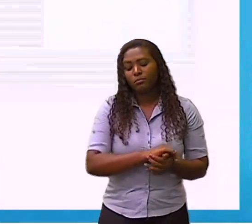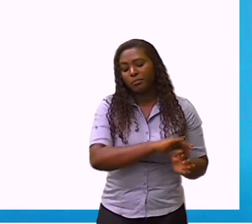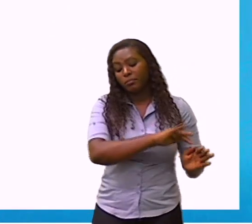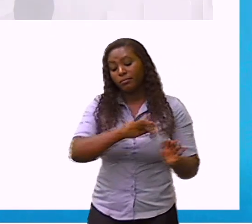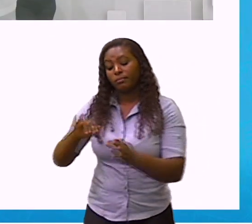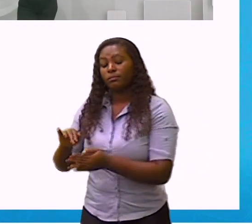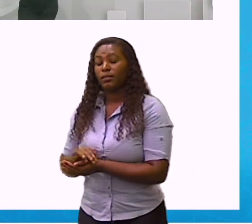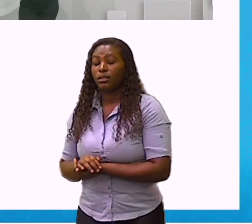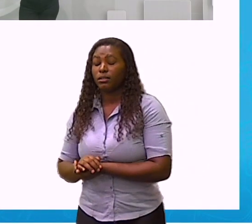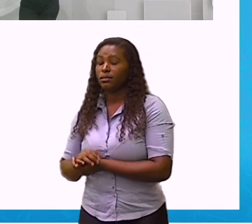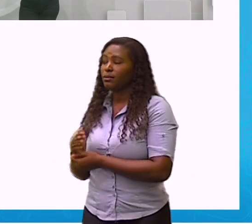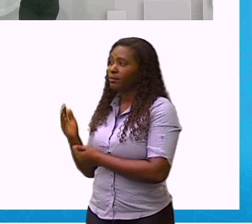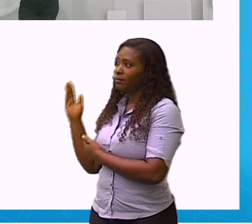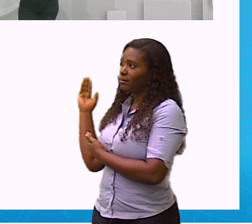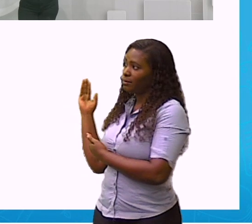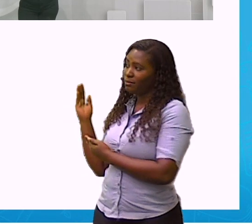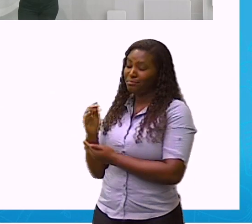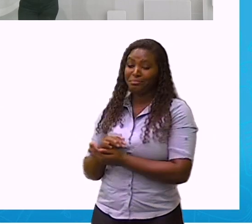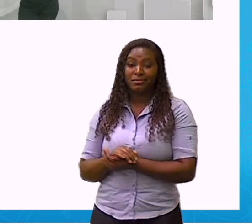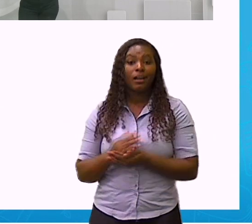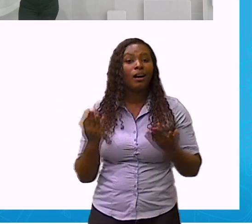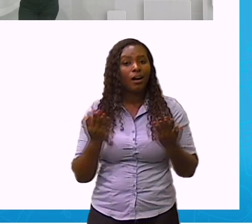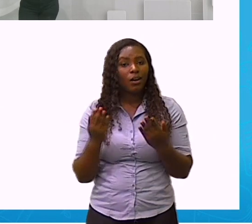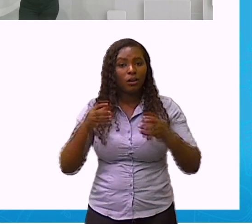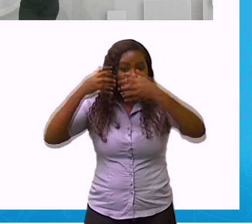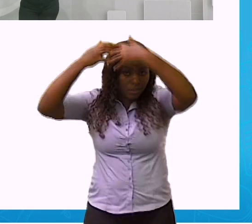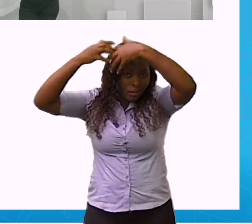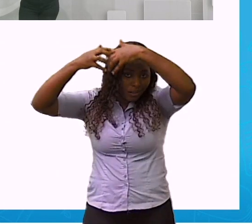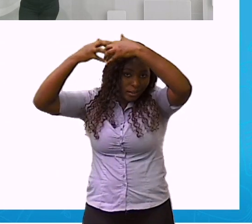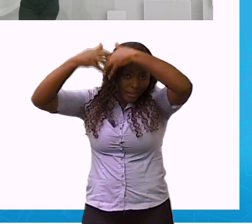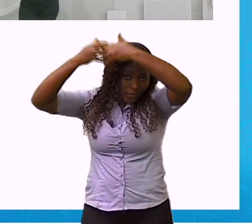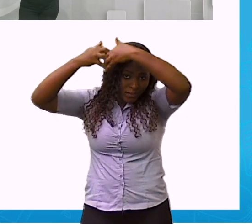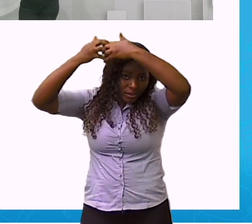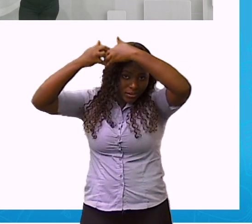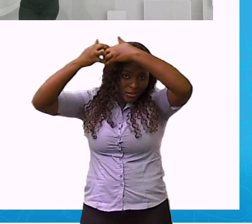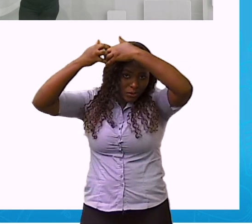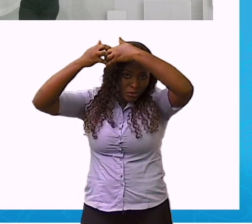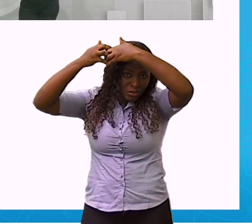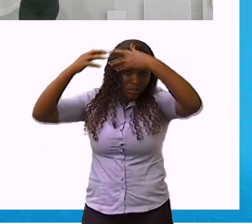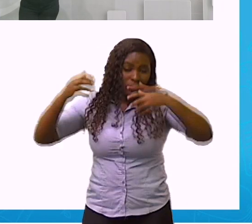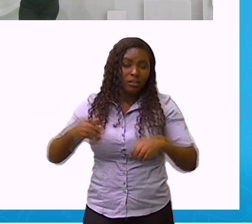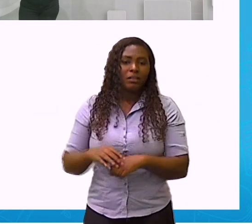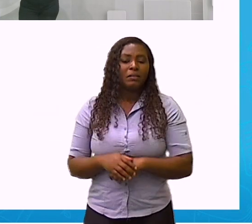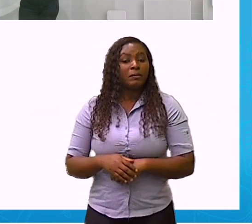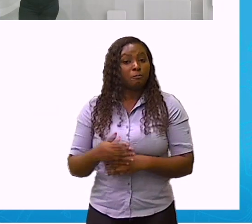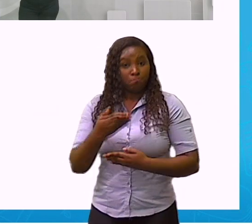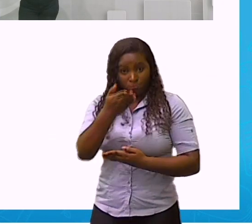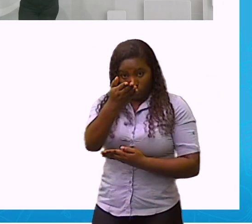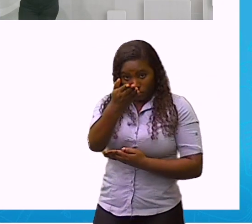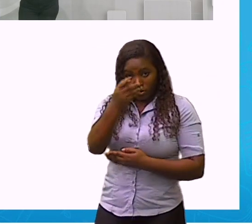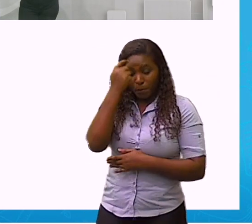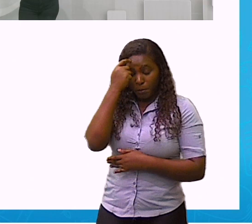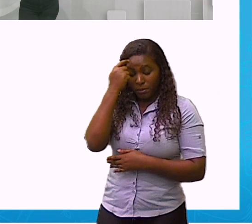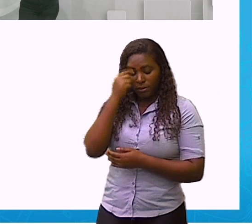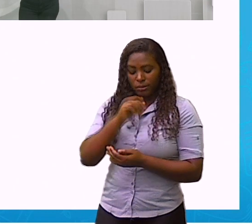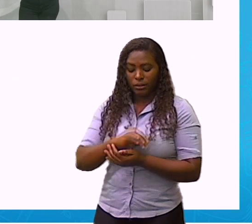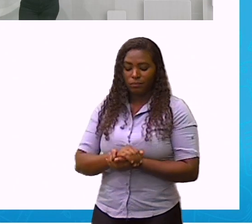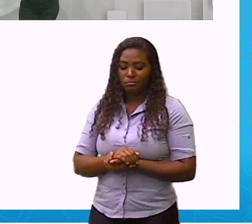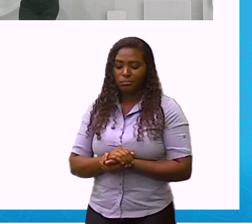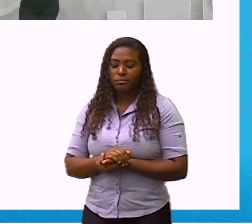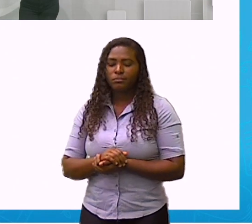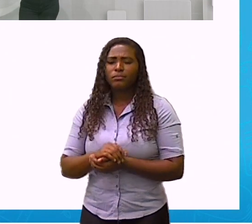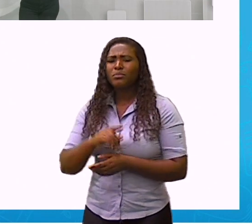Agora, uma reflexão que fica aí para a gente pensar em toda essa situação que aconteceu. Então, para que acidentes como